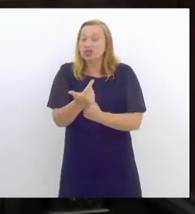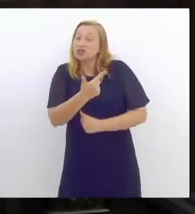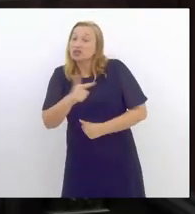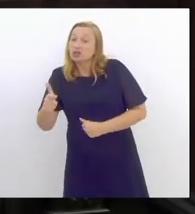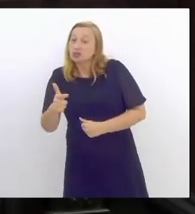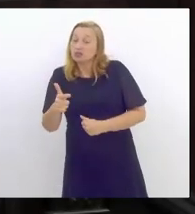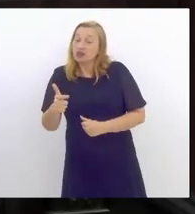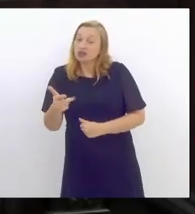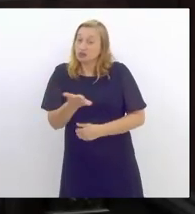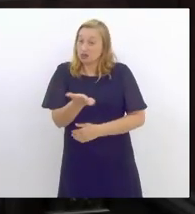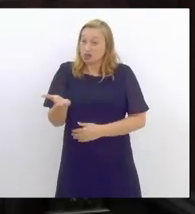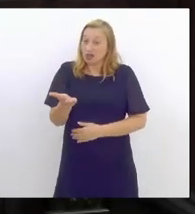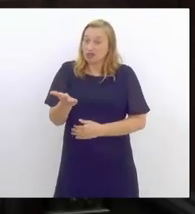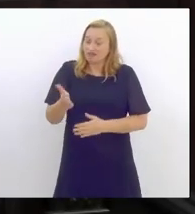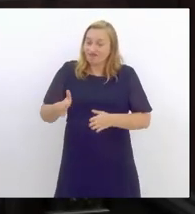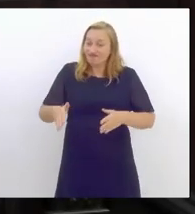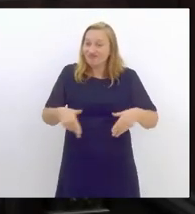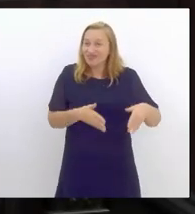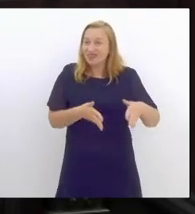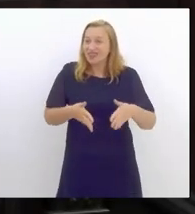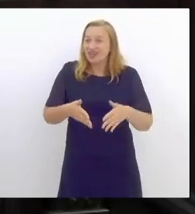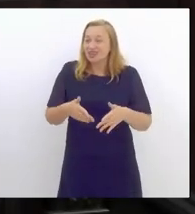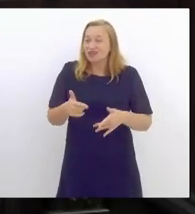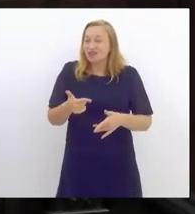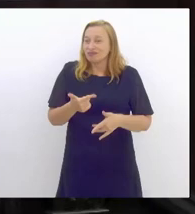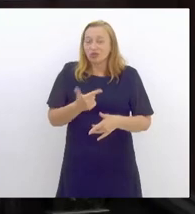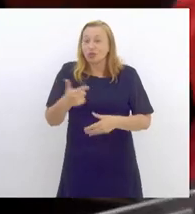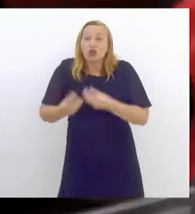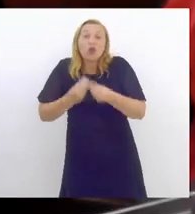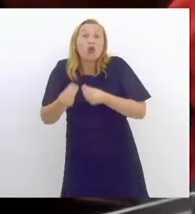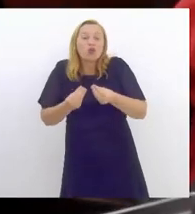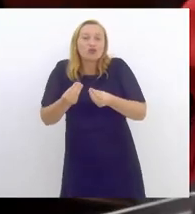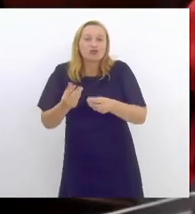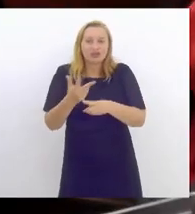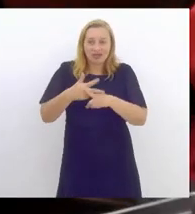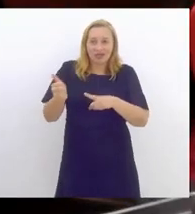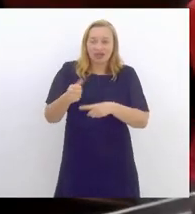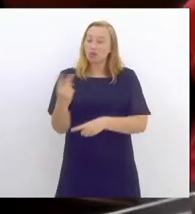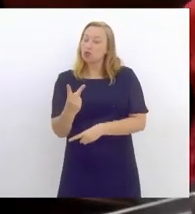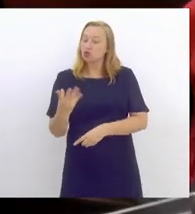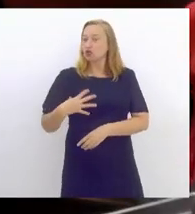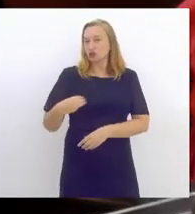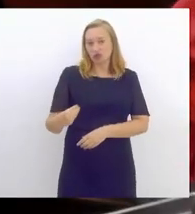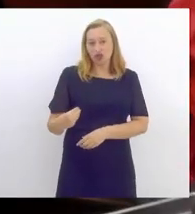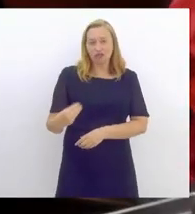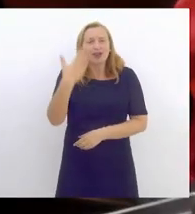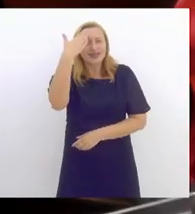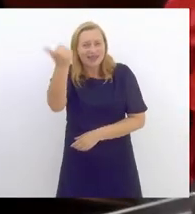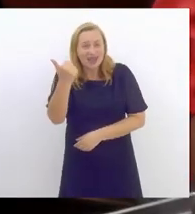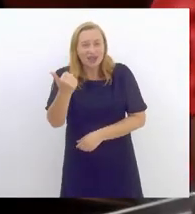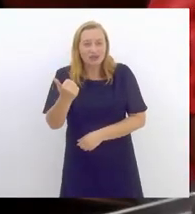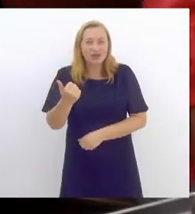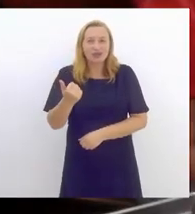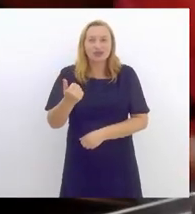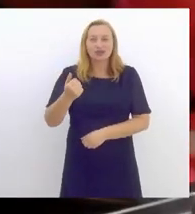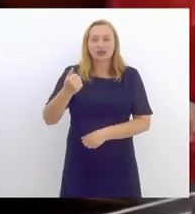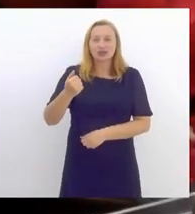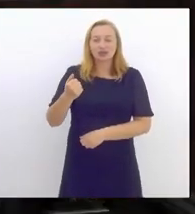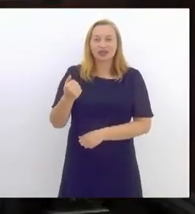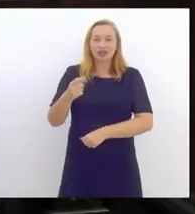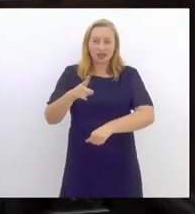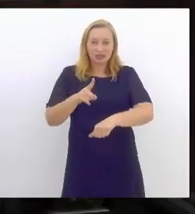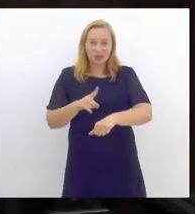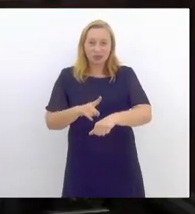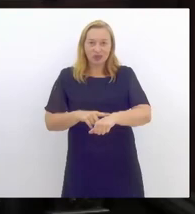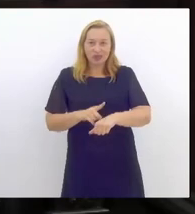essa caminhada definitivamente não existiria. Aos meus dois filhos, saibam que é a partir dos olhos de vocês